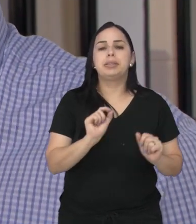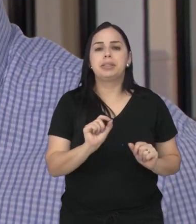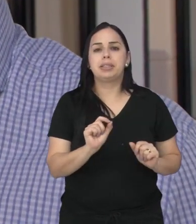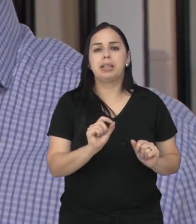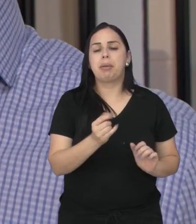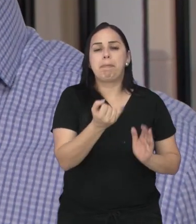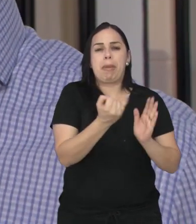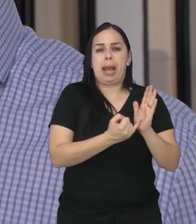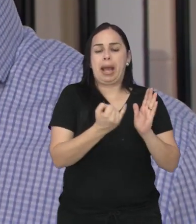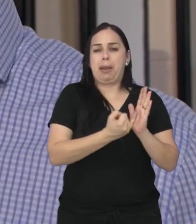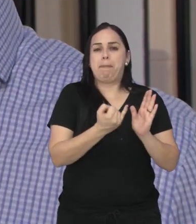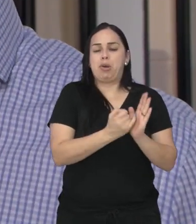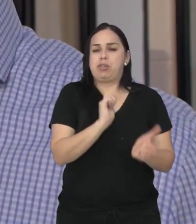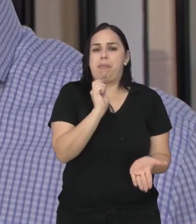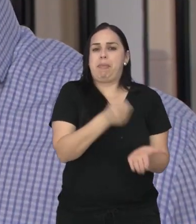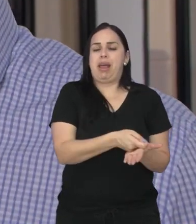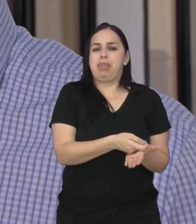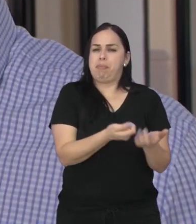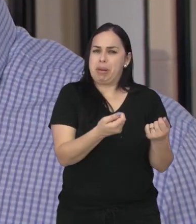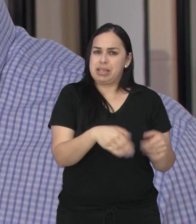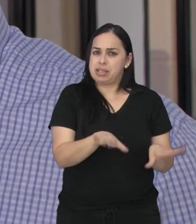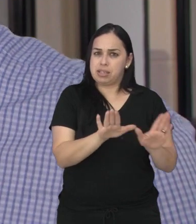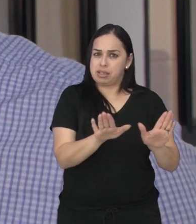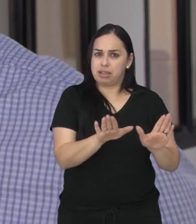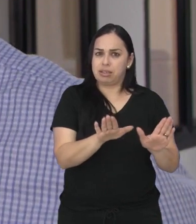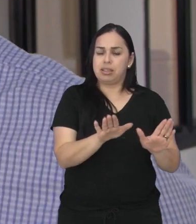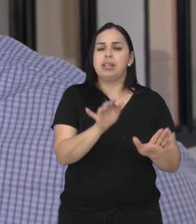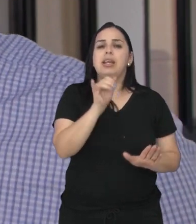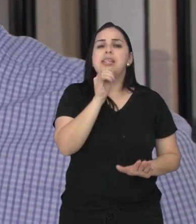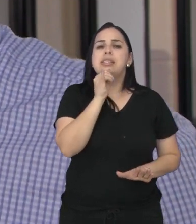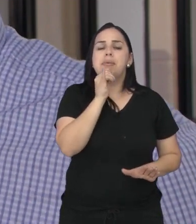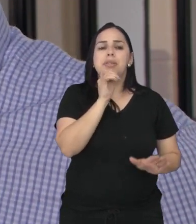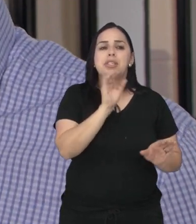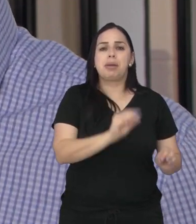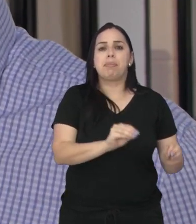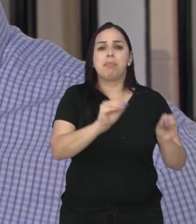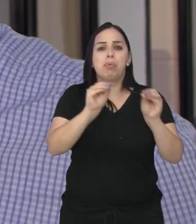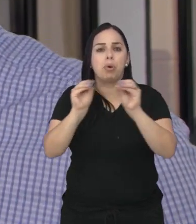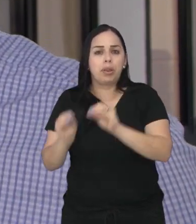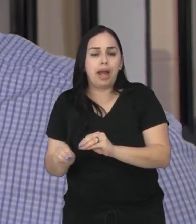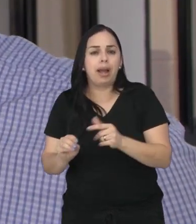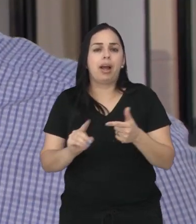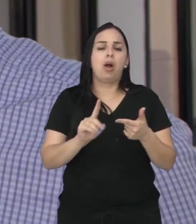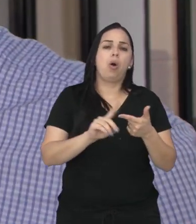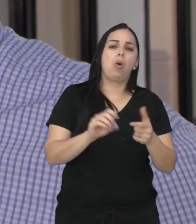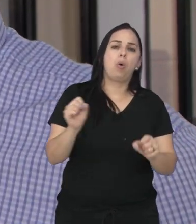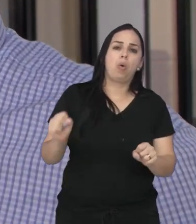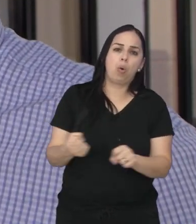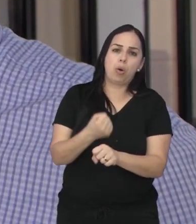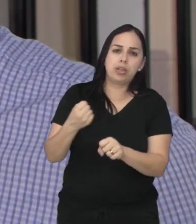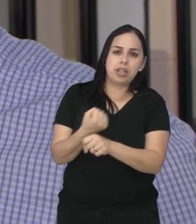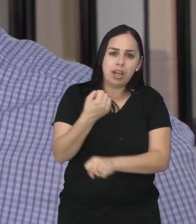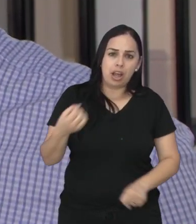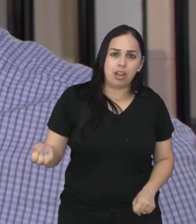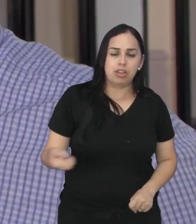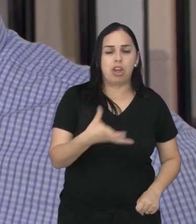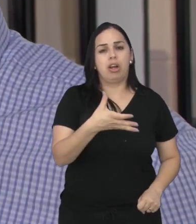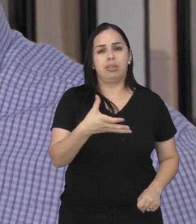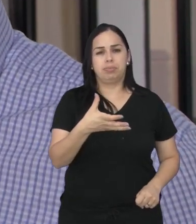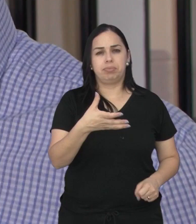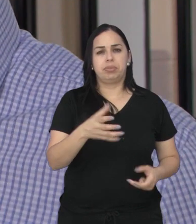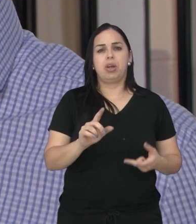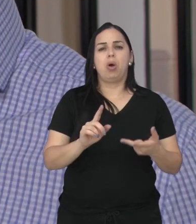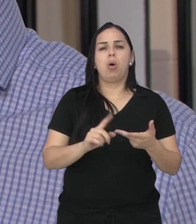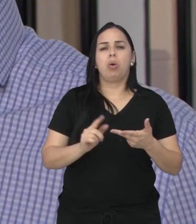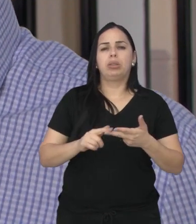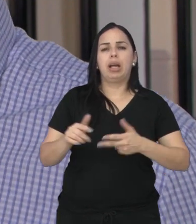cidade tinham, como, por exemplo, isenção de impostos na troca de prédios que eram deles, ou na construção de novos prédios,